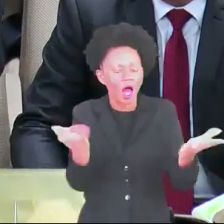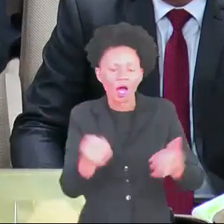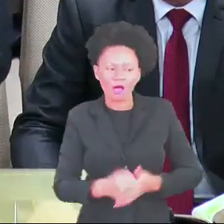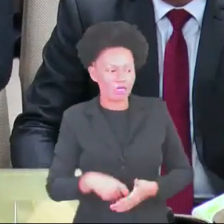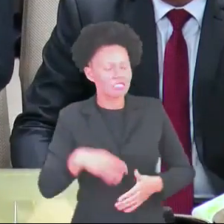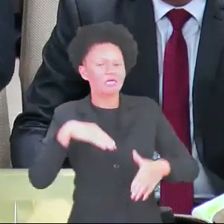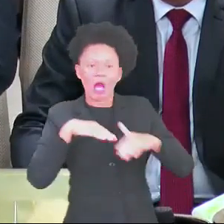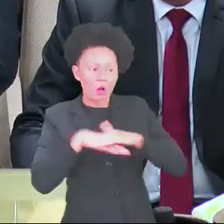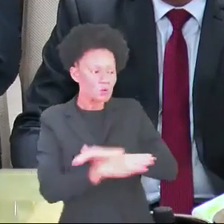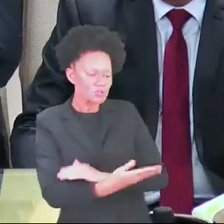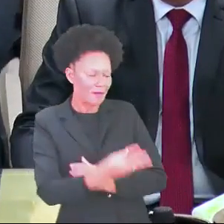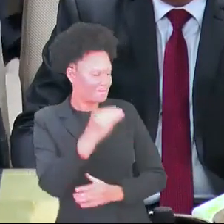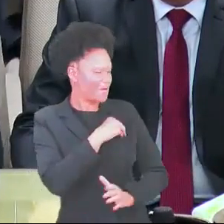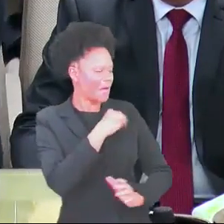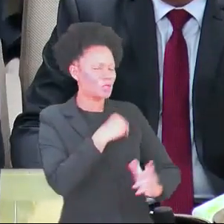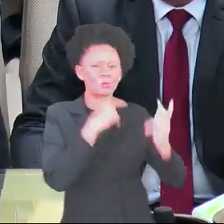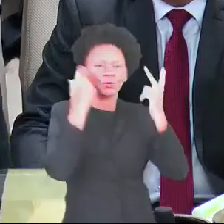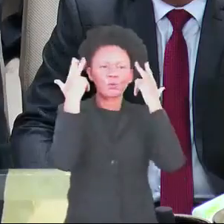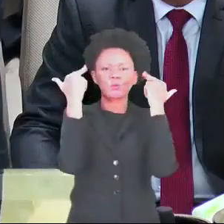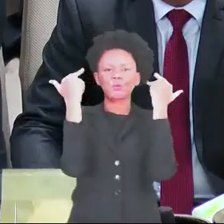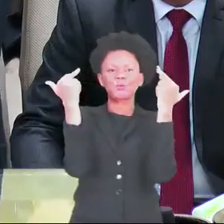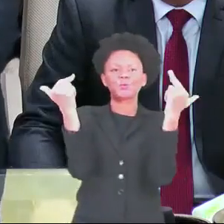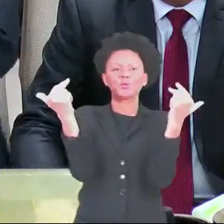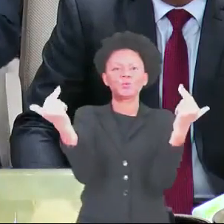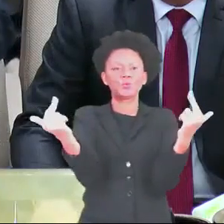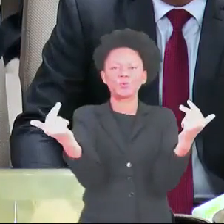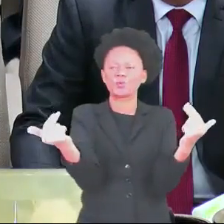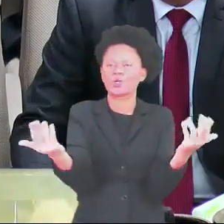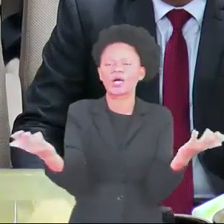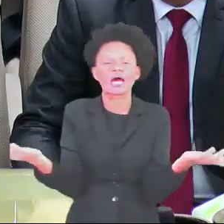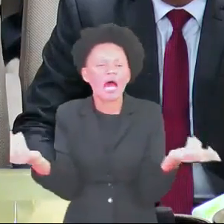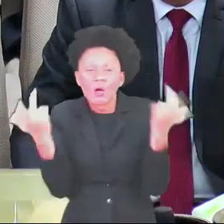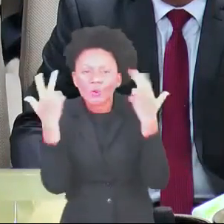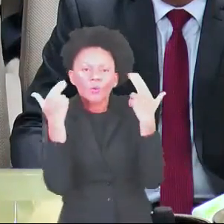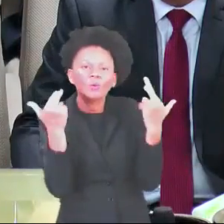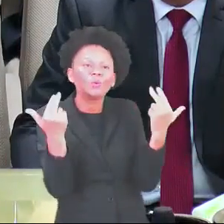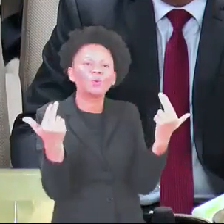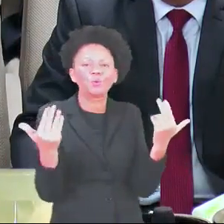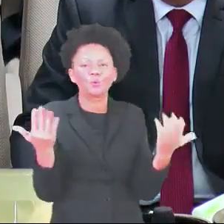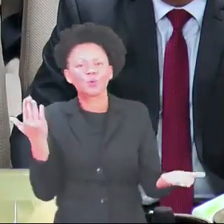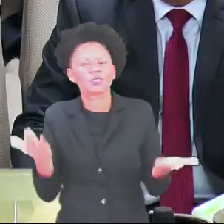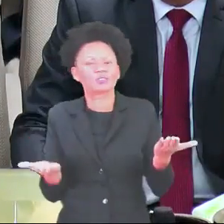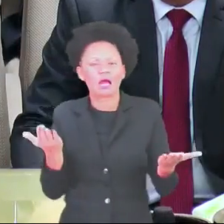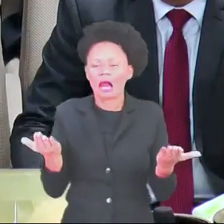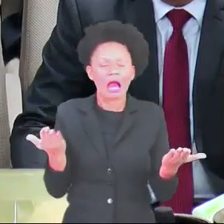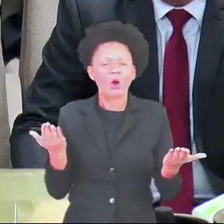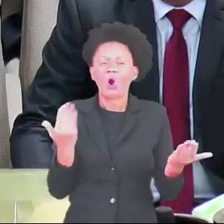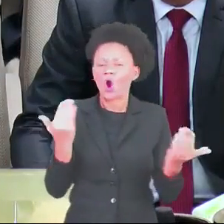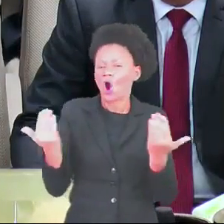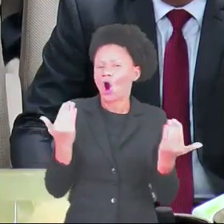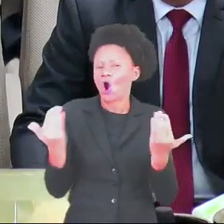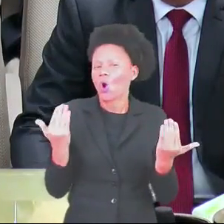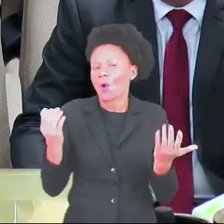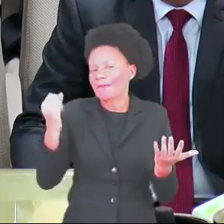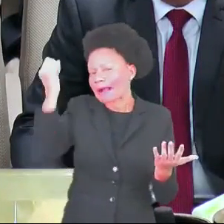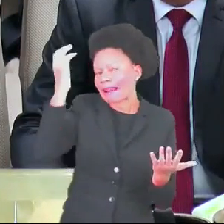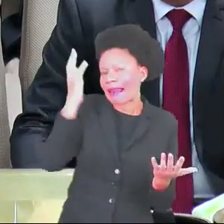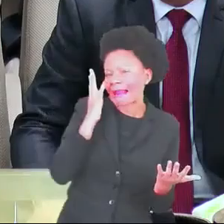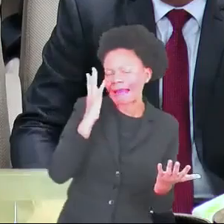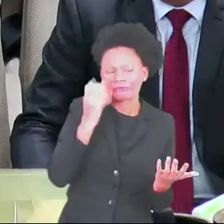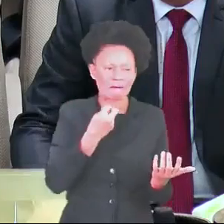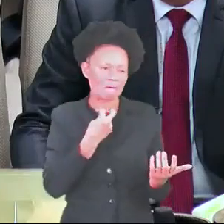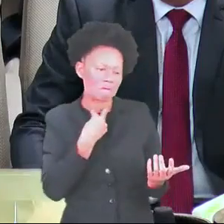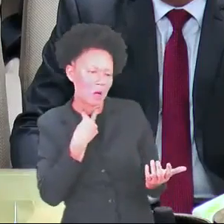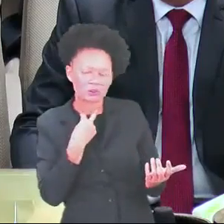irmão, em pecar, porque acha que o pecado agora está relativado, com relativismo, em cima do que pode ou que não